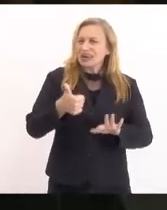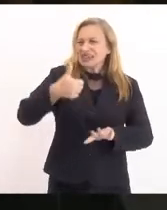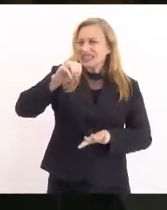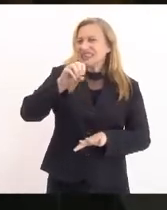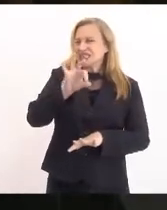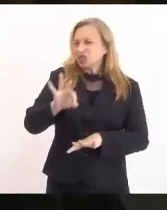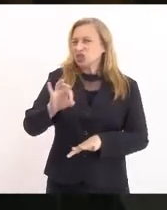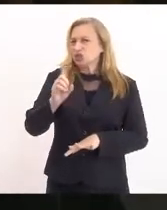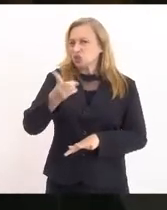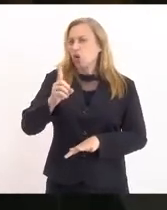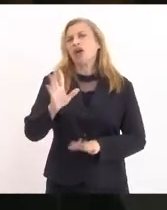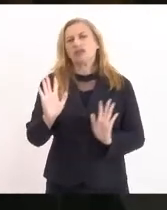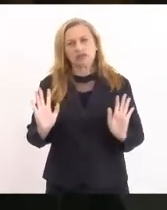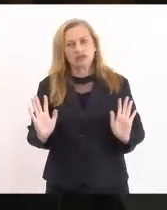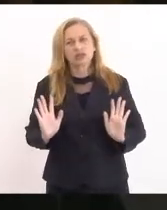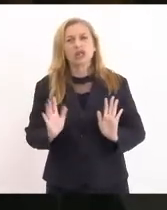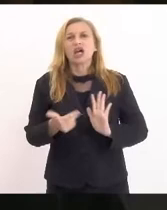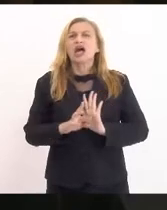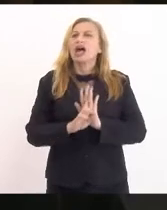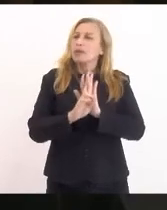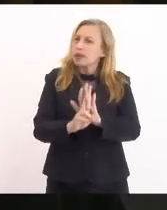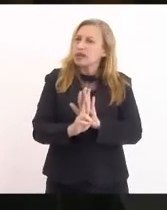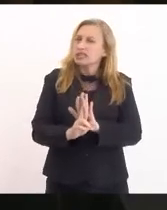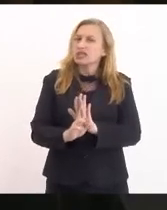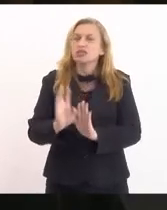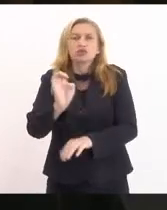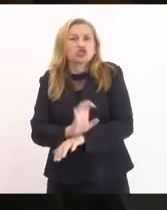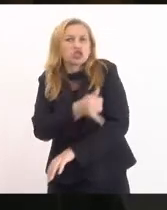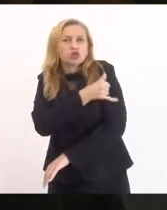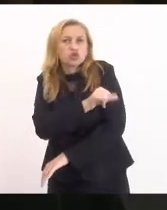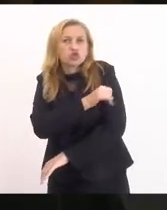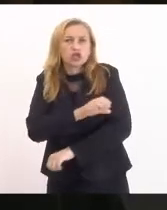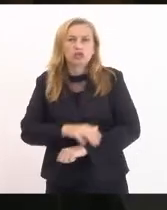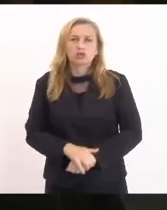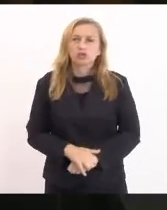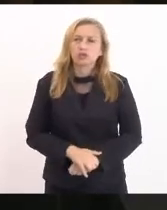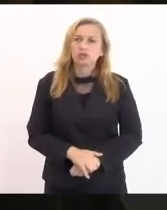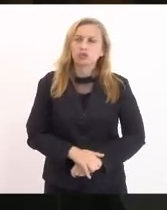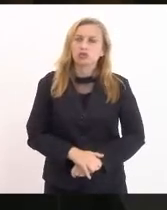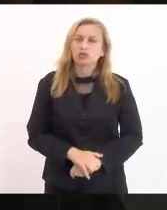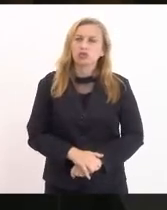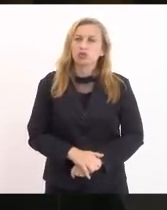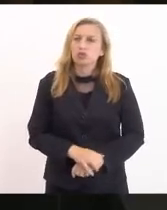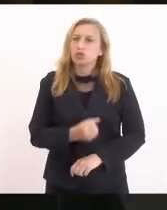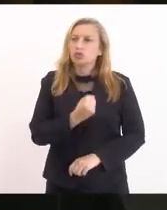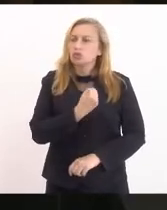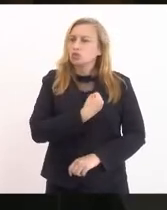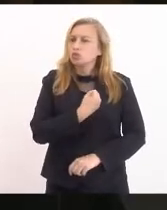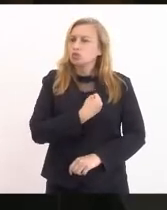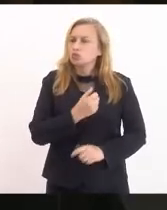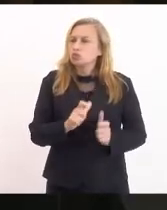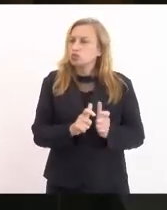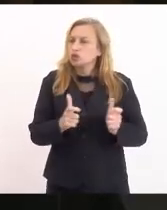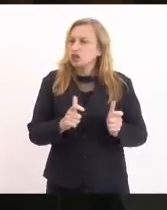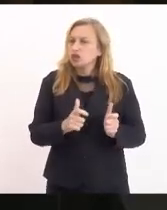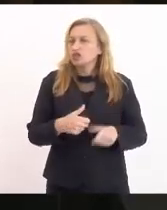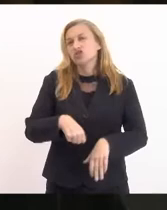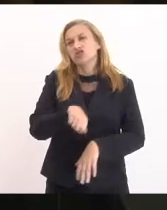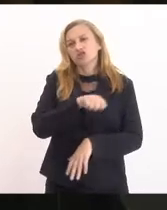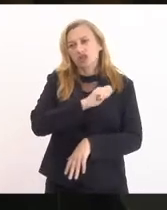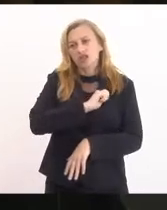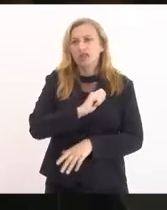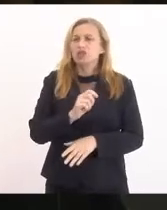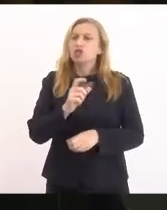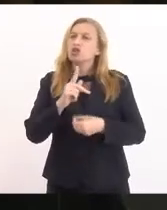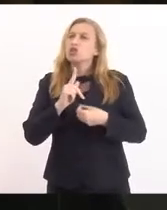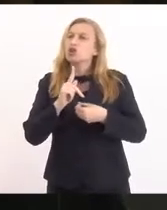dólares. Isso representa para o estado do Rio de Janeiro um aumento de receita brutal, de